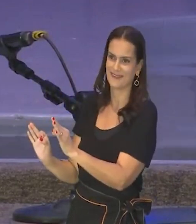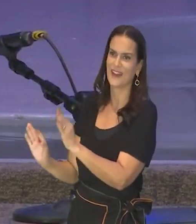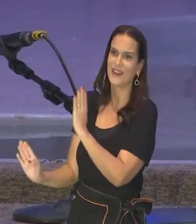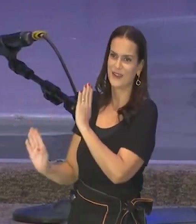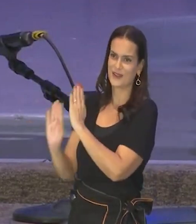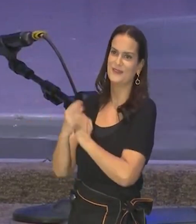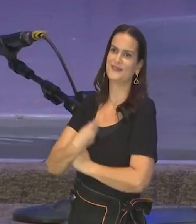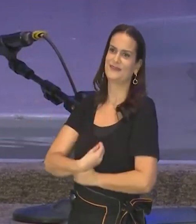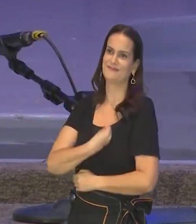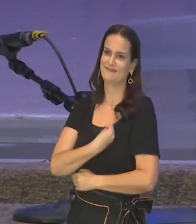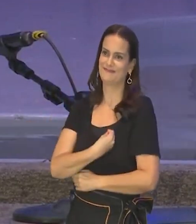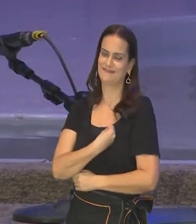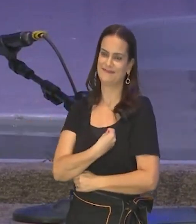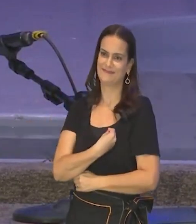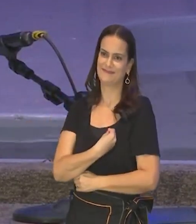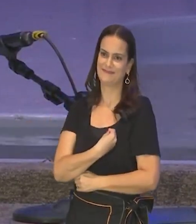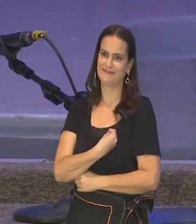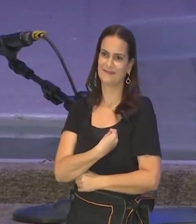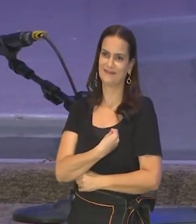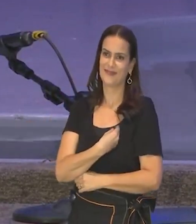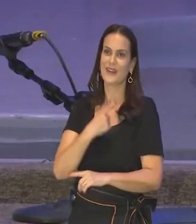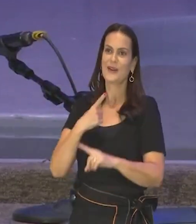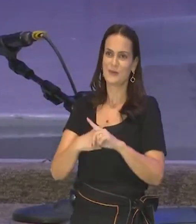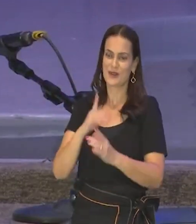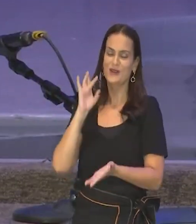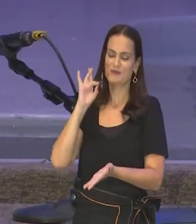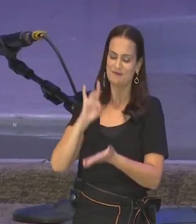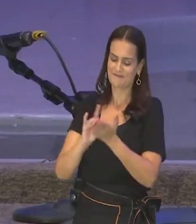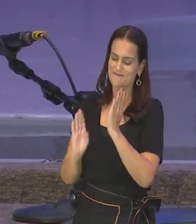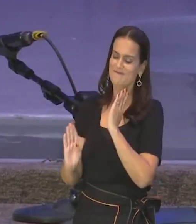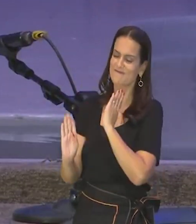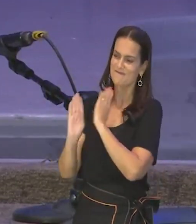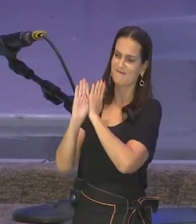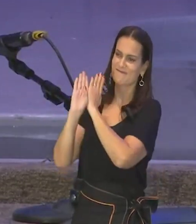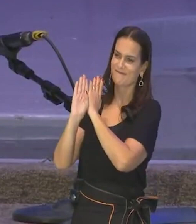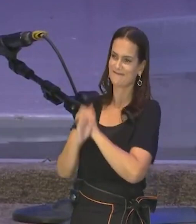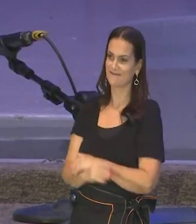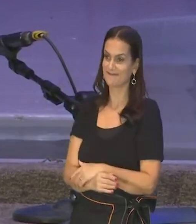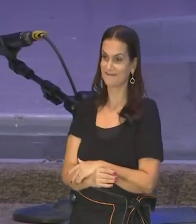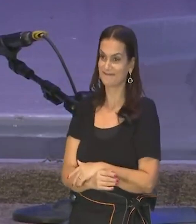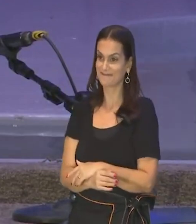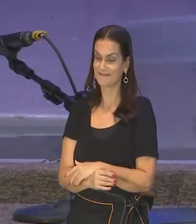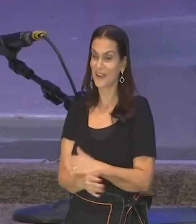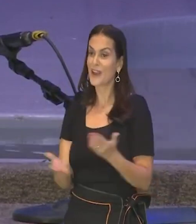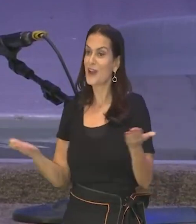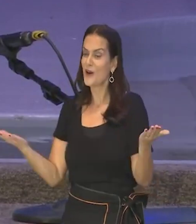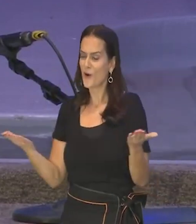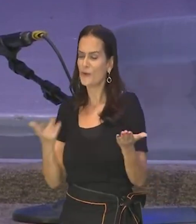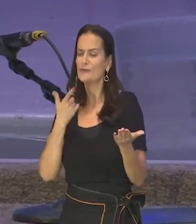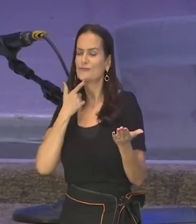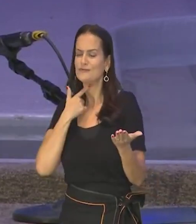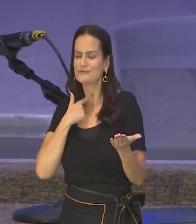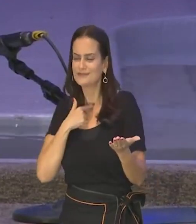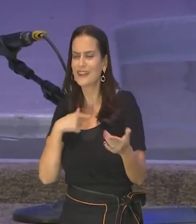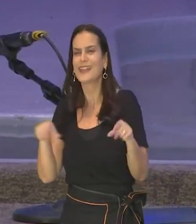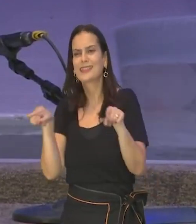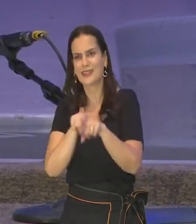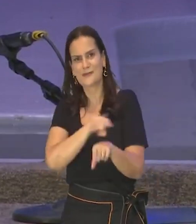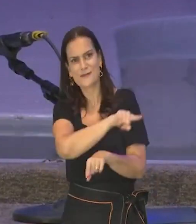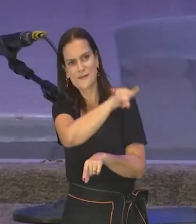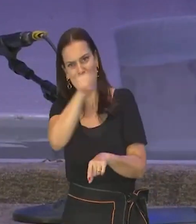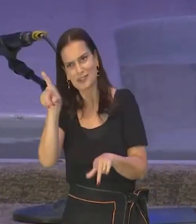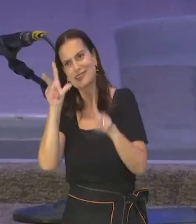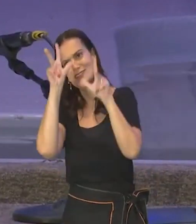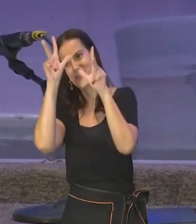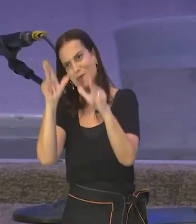vida, porque encontraram a verdade. Que nesta manhã, você também faça como